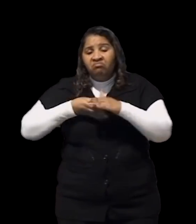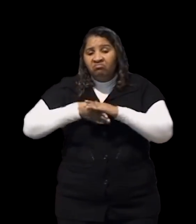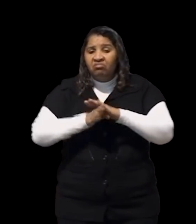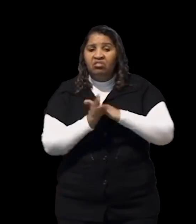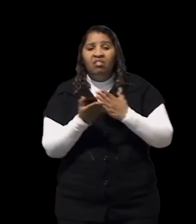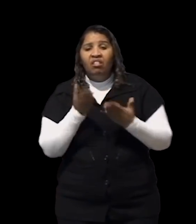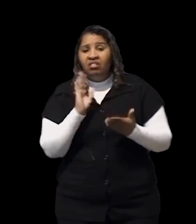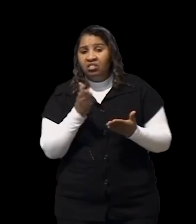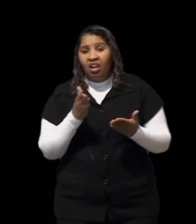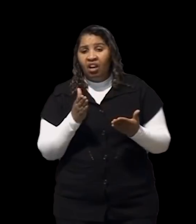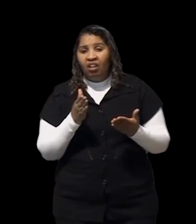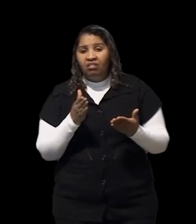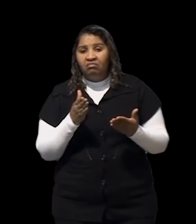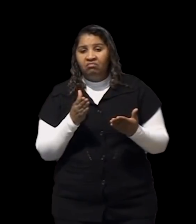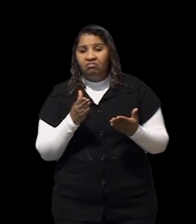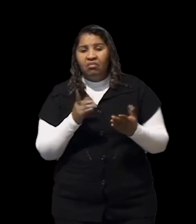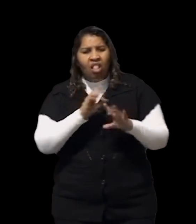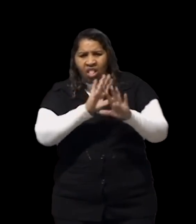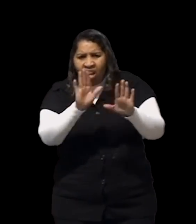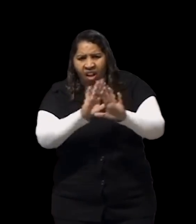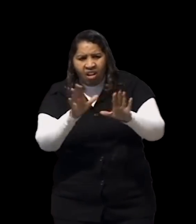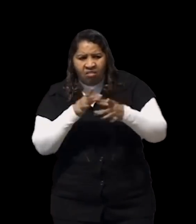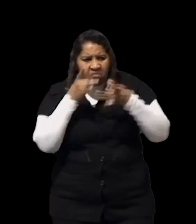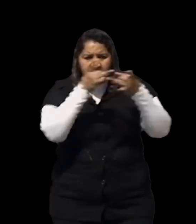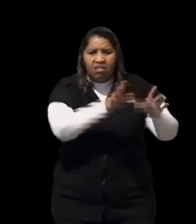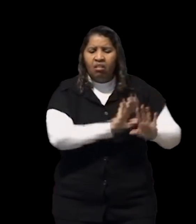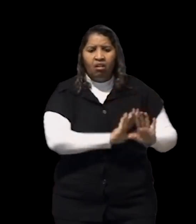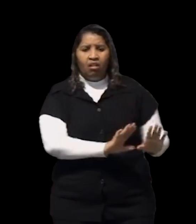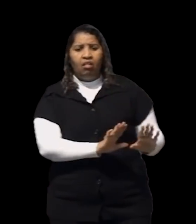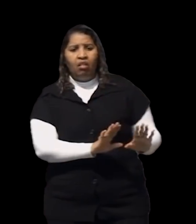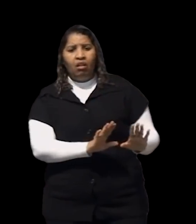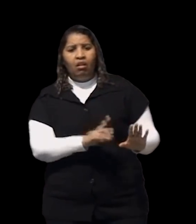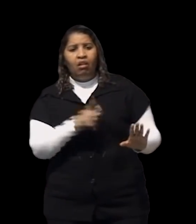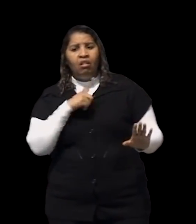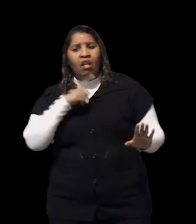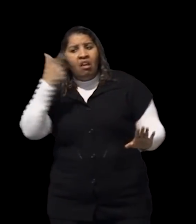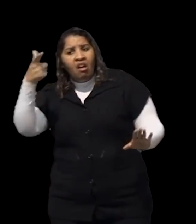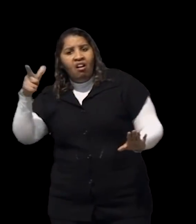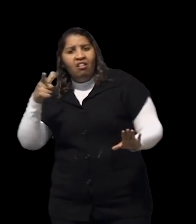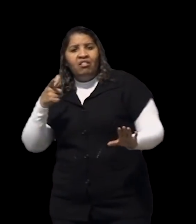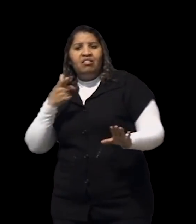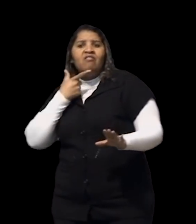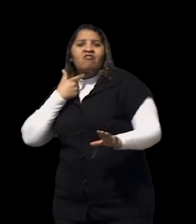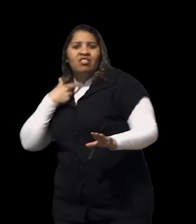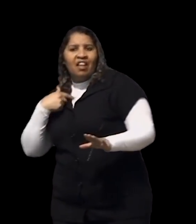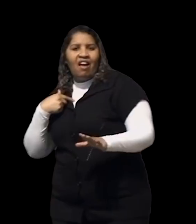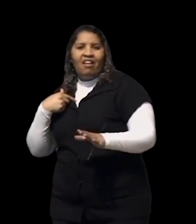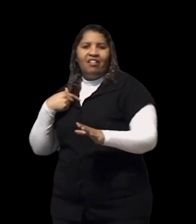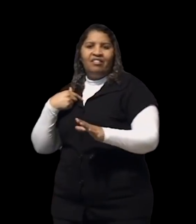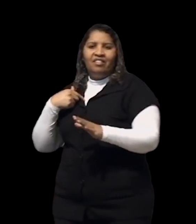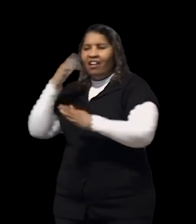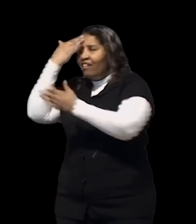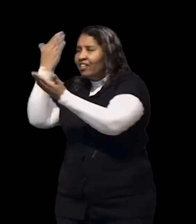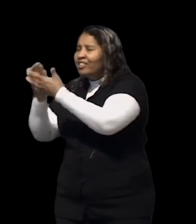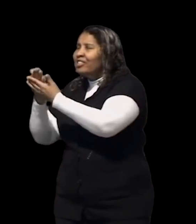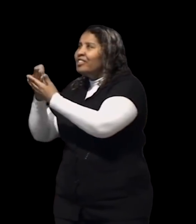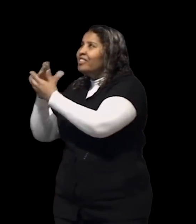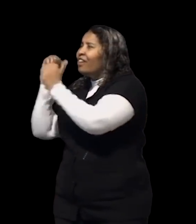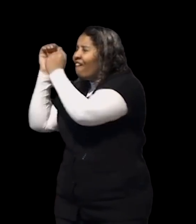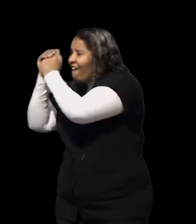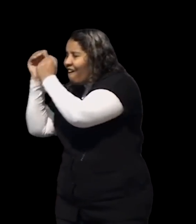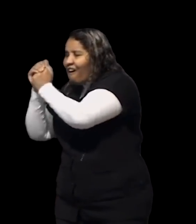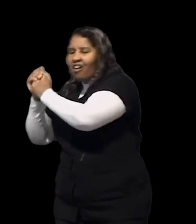que o que Deus tem para você A Esperança então começa você me a e começa a colheita que a